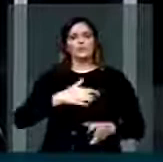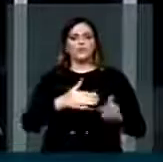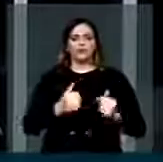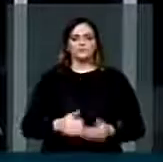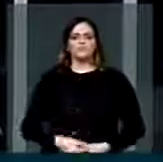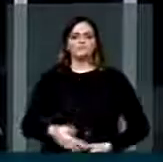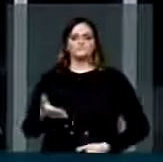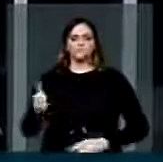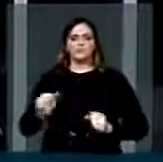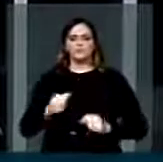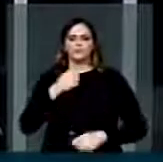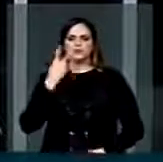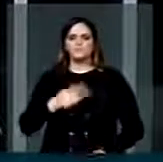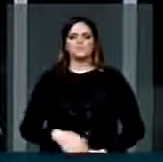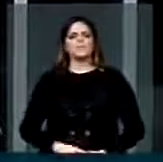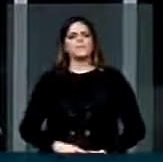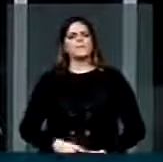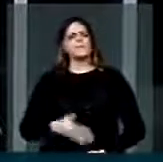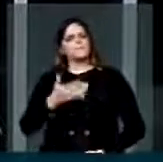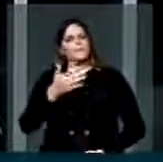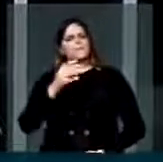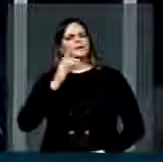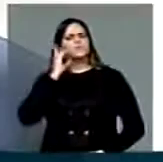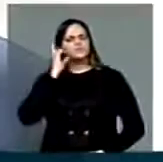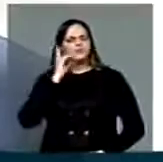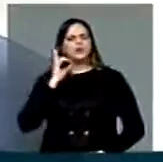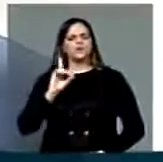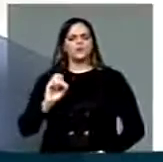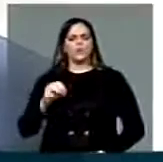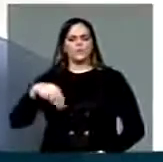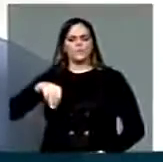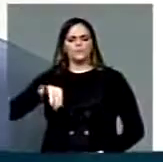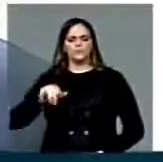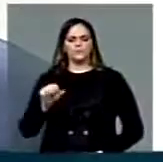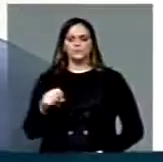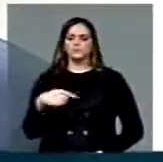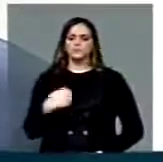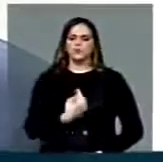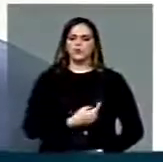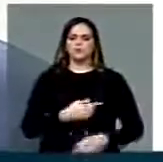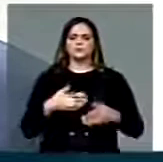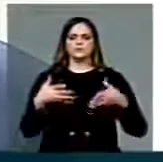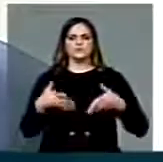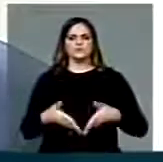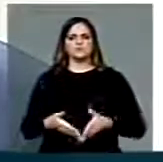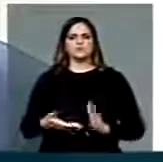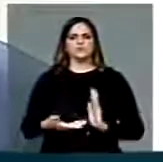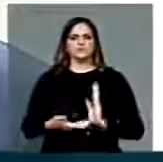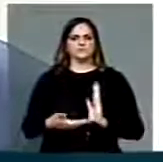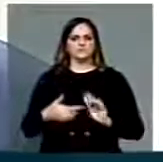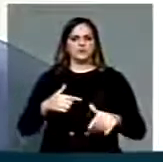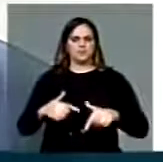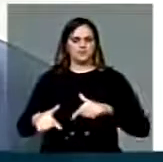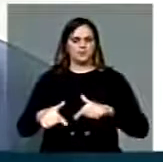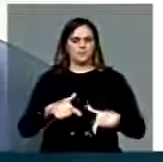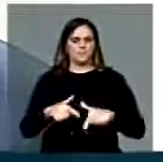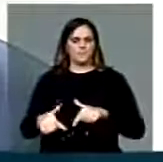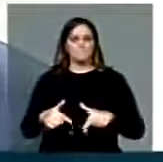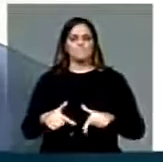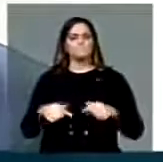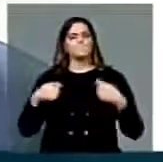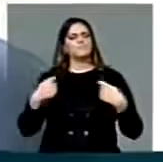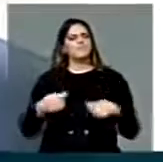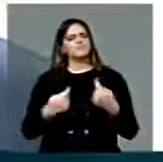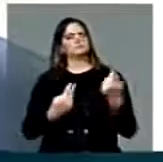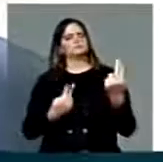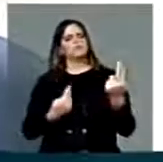Conceda a parte a Vossa Excelência. Deputado Domingos Dutra, é importante que cada um de nós, integrantes da Câmara dos Deputados,